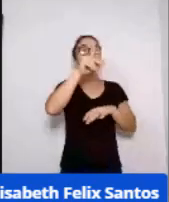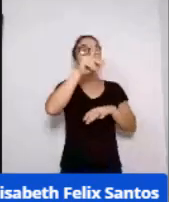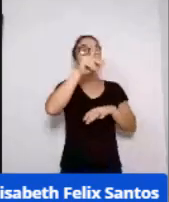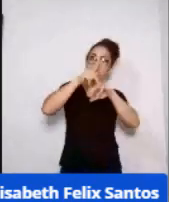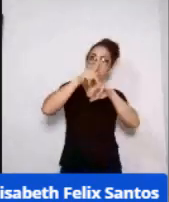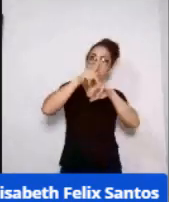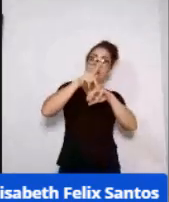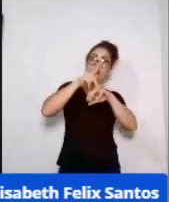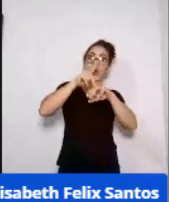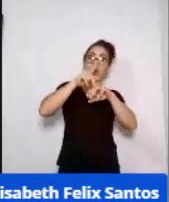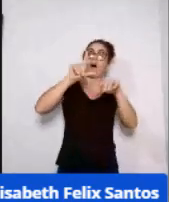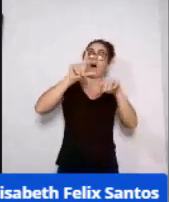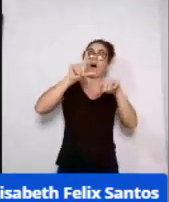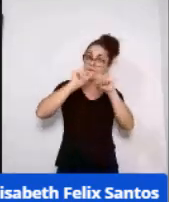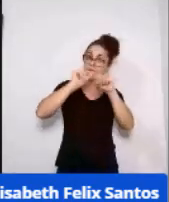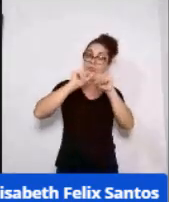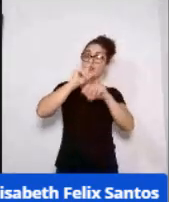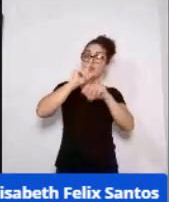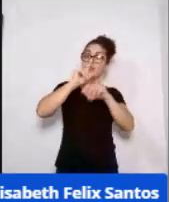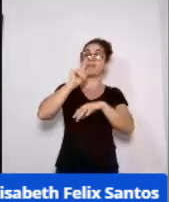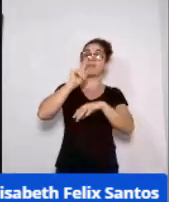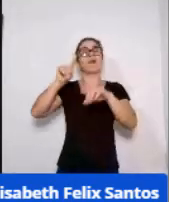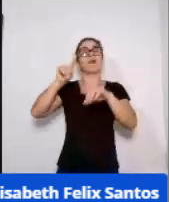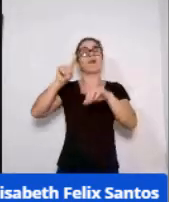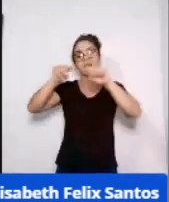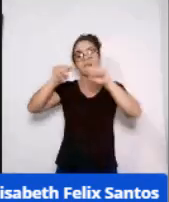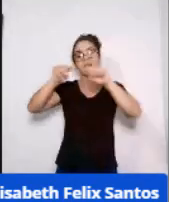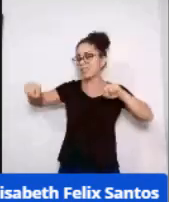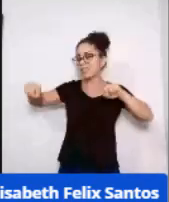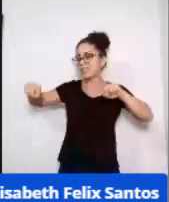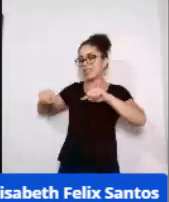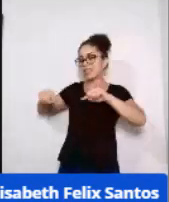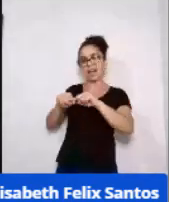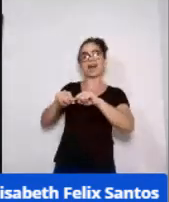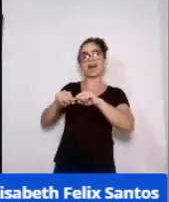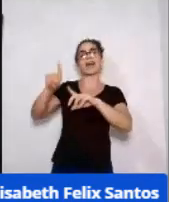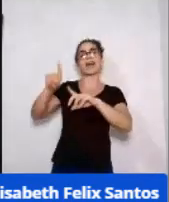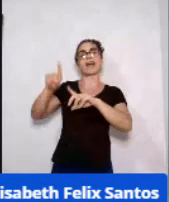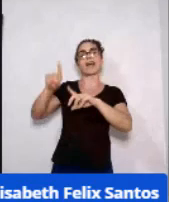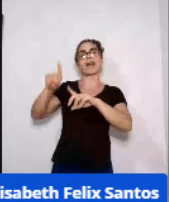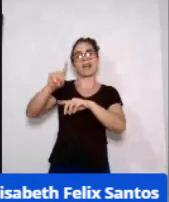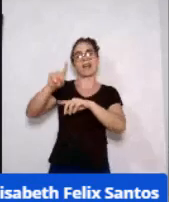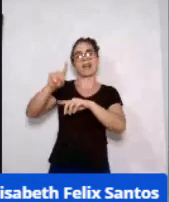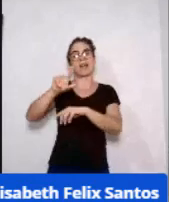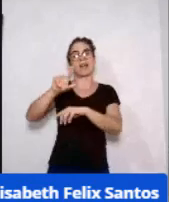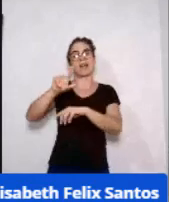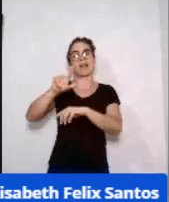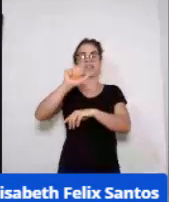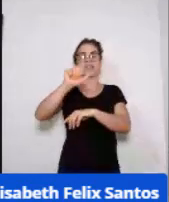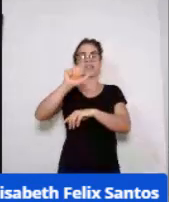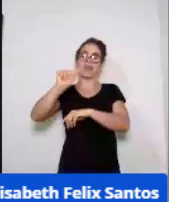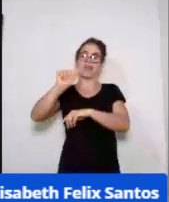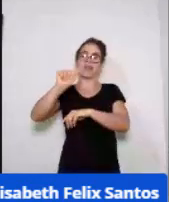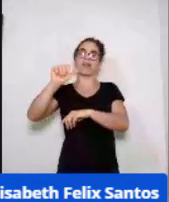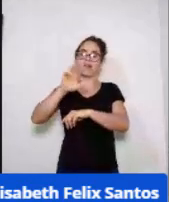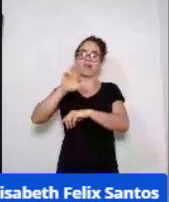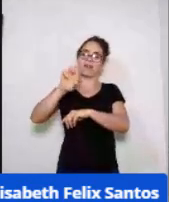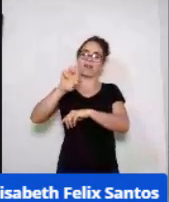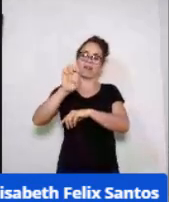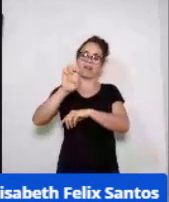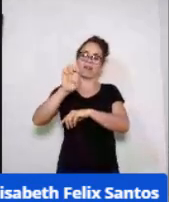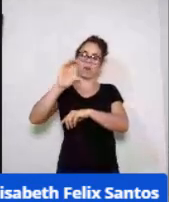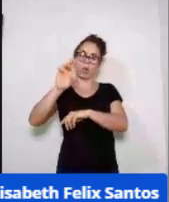recursos. Abracei de coração. Fiquei lá na ETI por 2 anos, que aí foi quando mudou toda